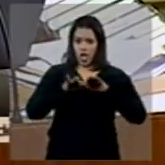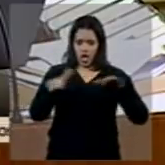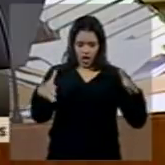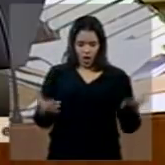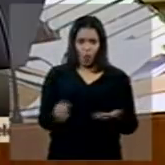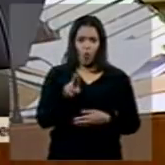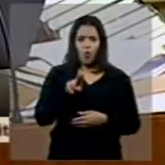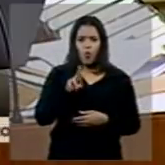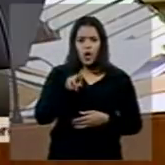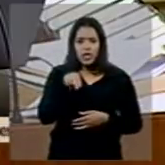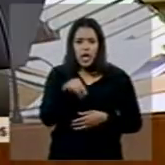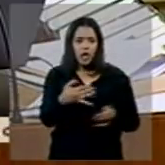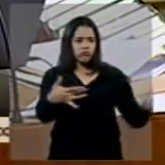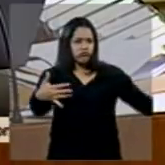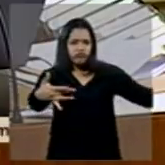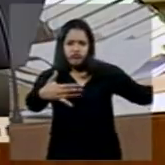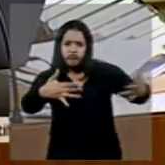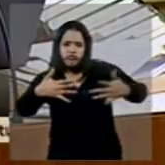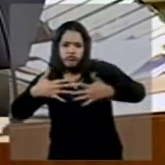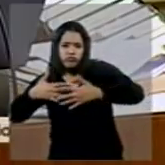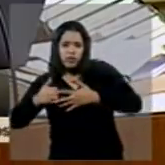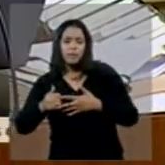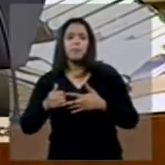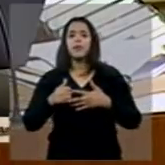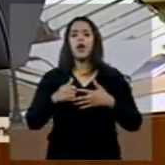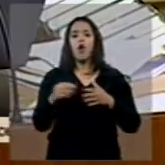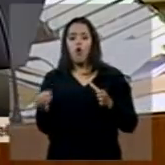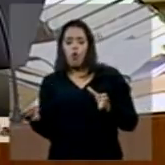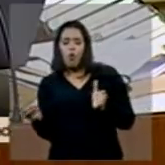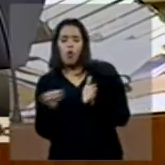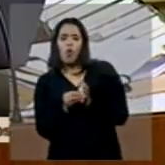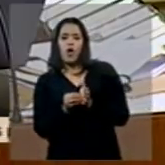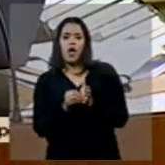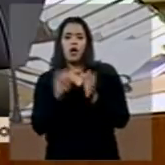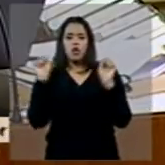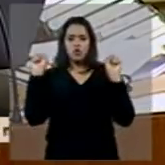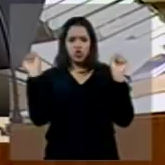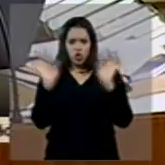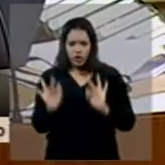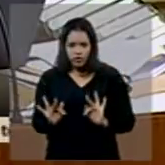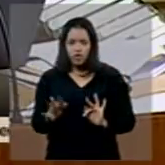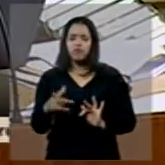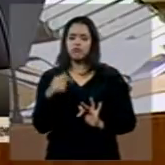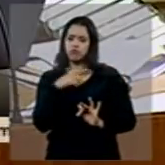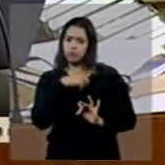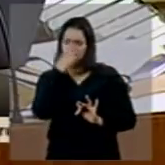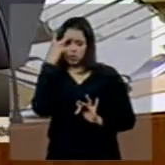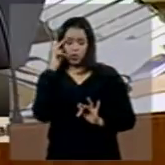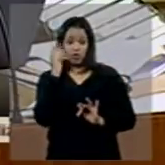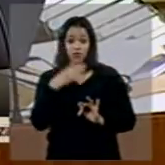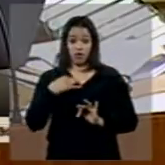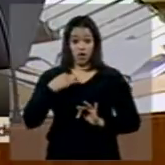praxe, recolhidas para a carga do software correspondente aos dados dos candidatos remanescentes, a concessão